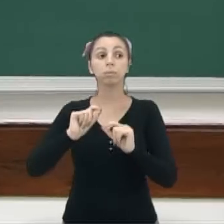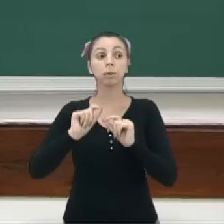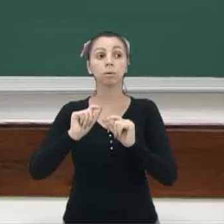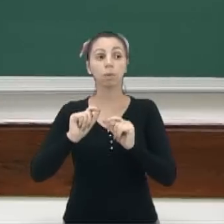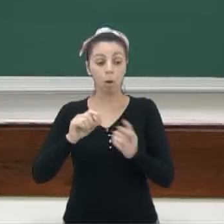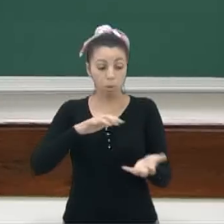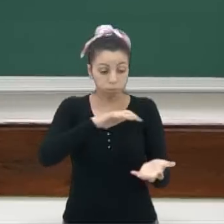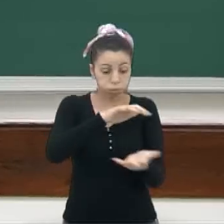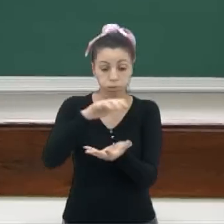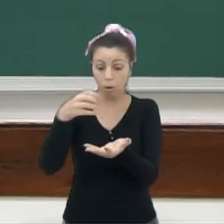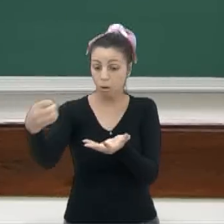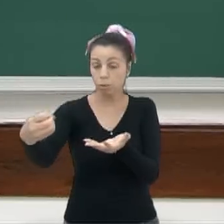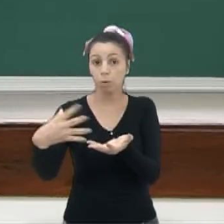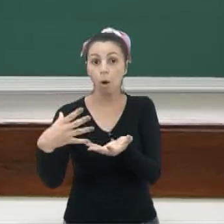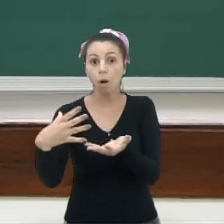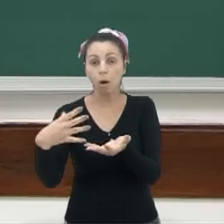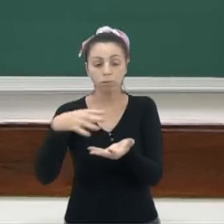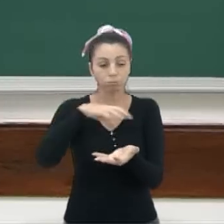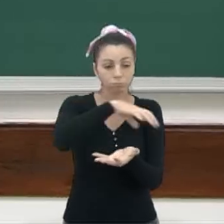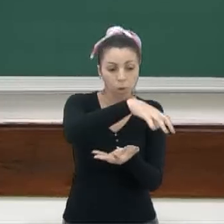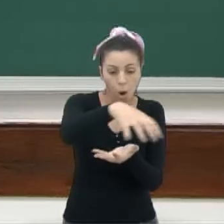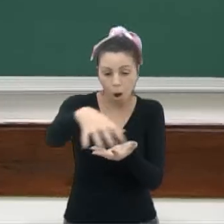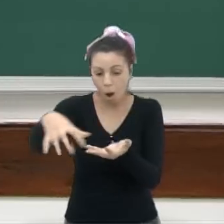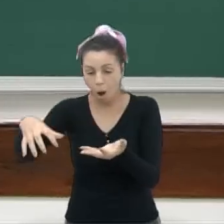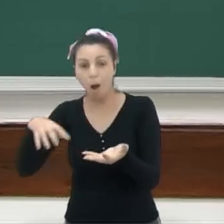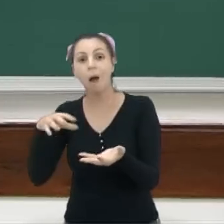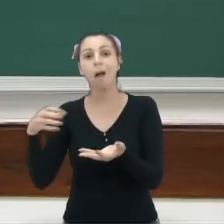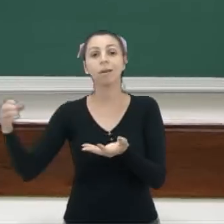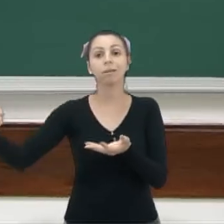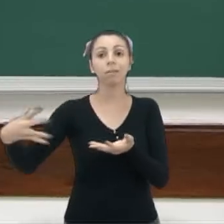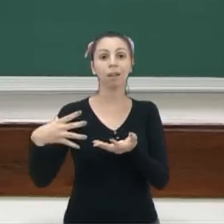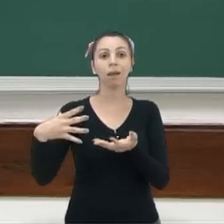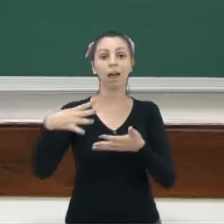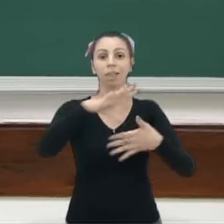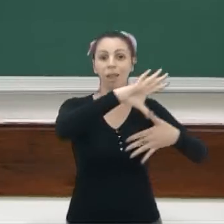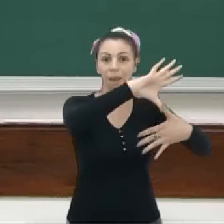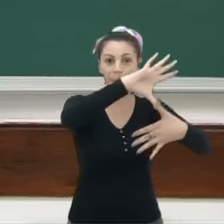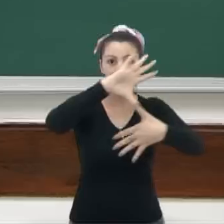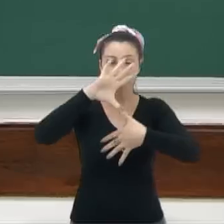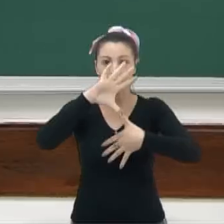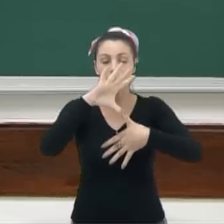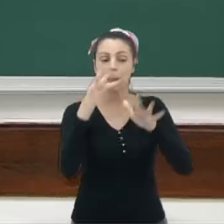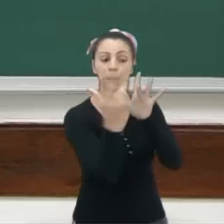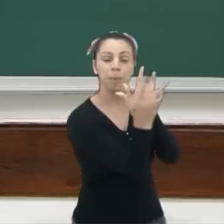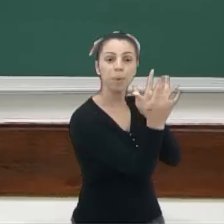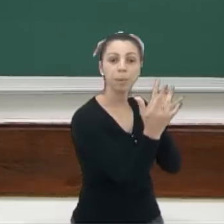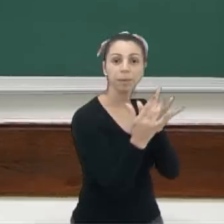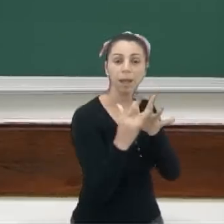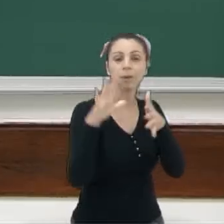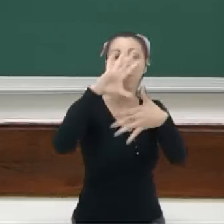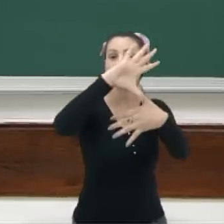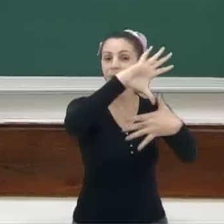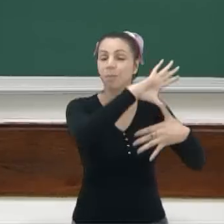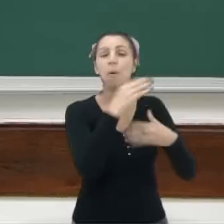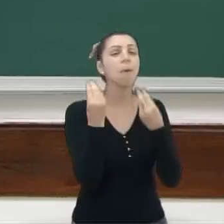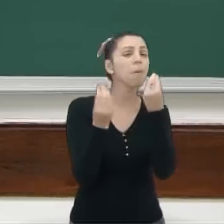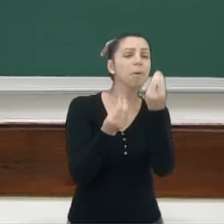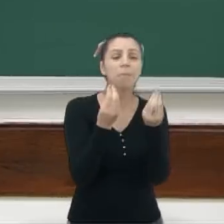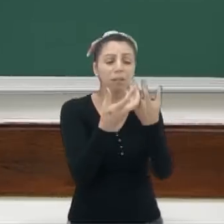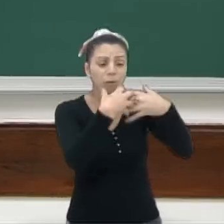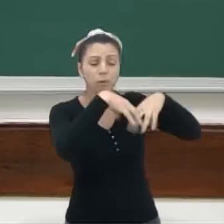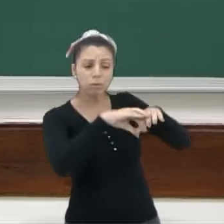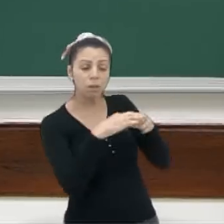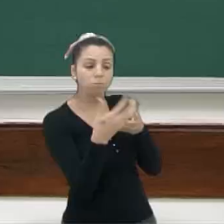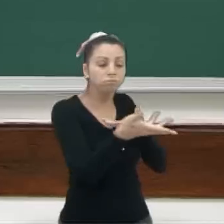Novo Mundo, novas terras. Então eles chegam e têm contato com os nativos. Como é que é esse contato? Como é que é essa